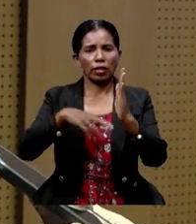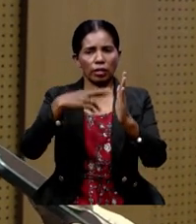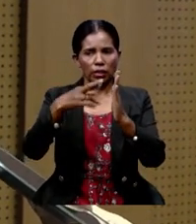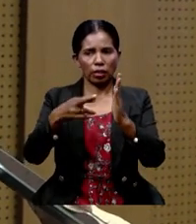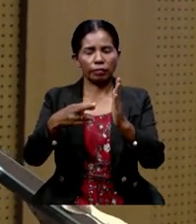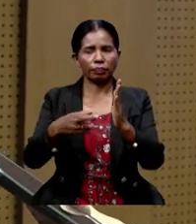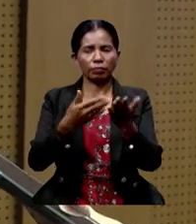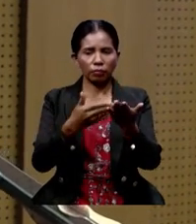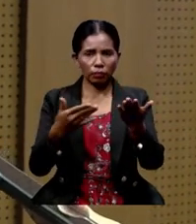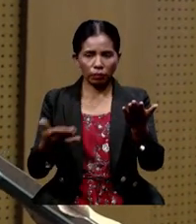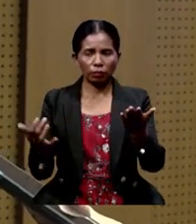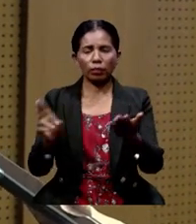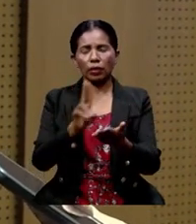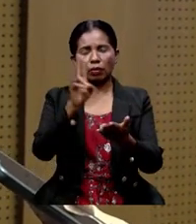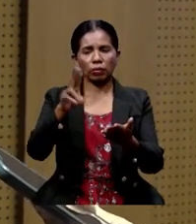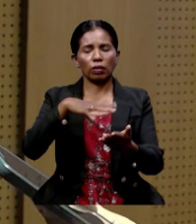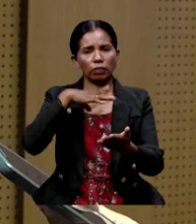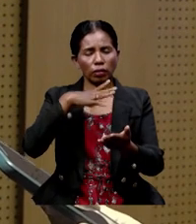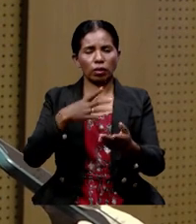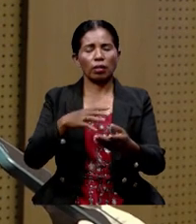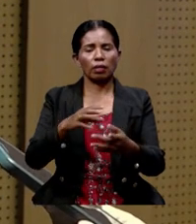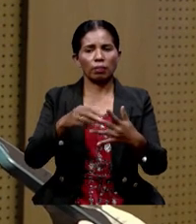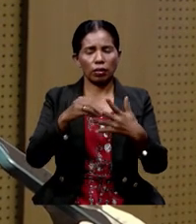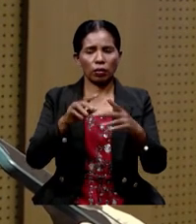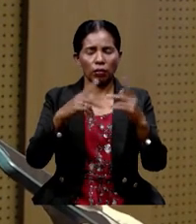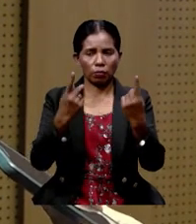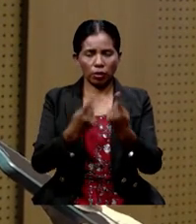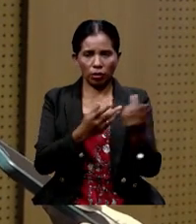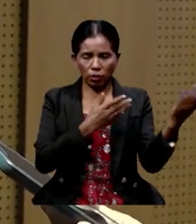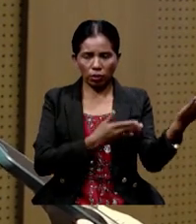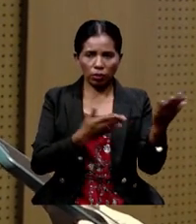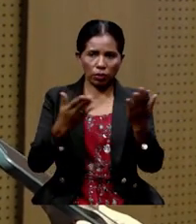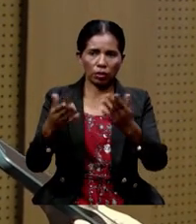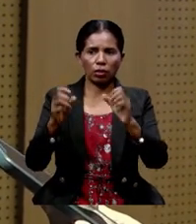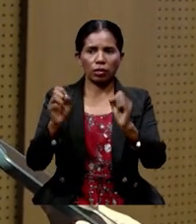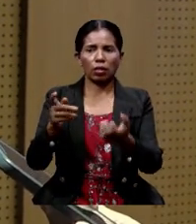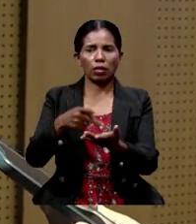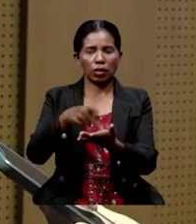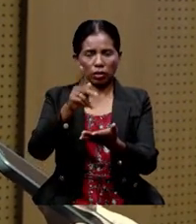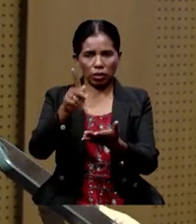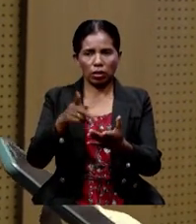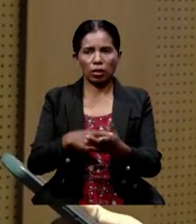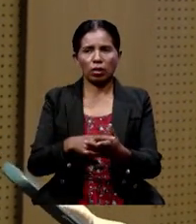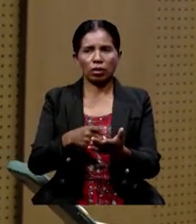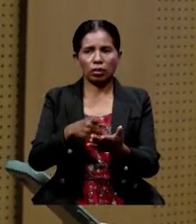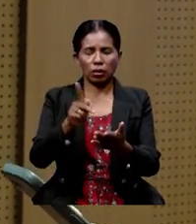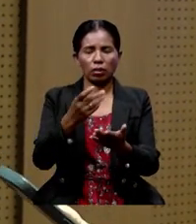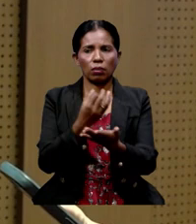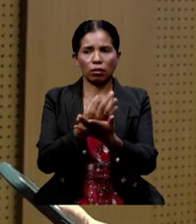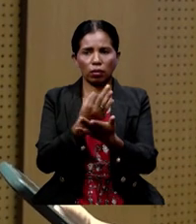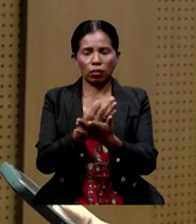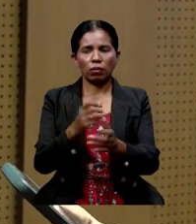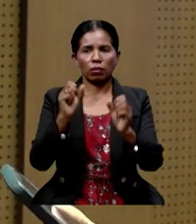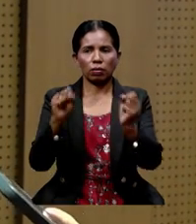para depois essa neve mas usa lixo plástico companhia essa neve mas importador se tem que ser o taxa taxa ou são se taxa né